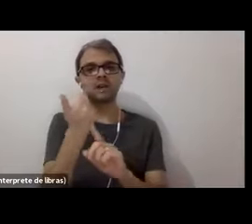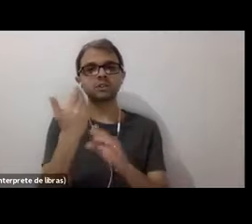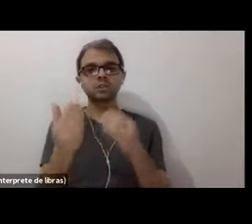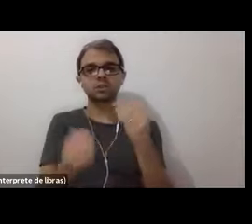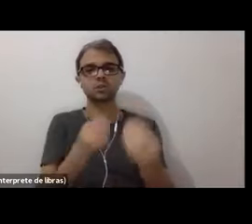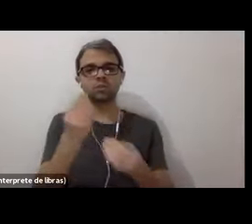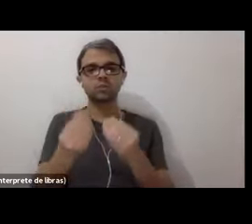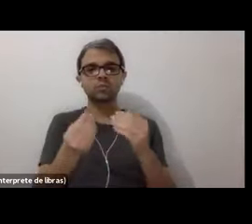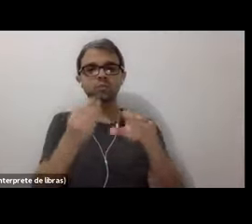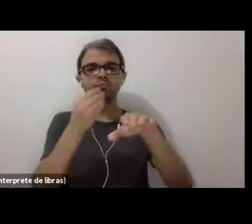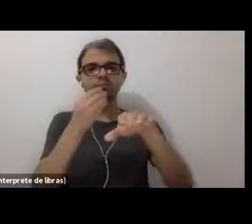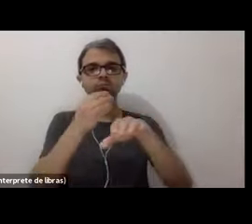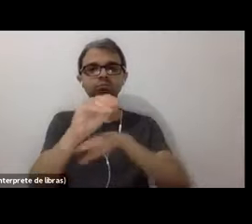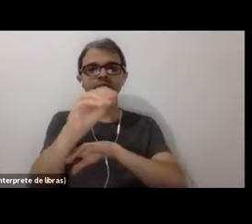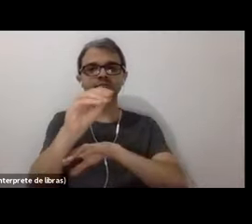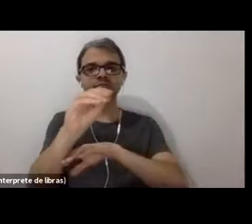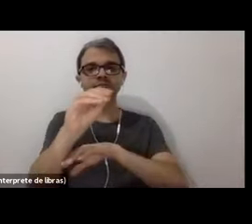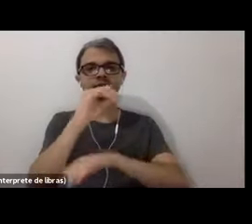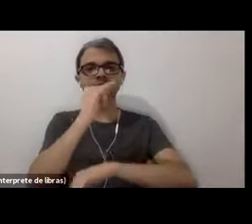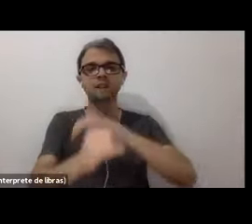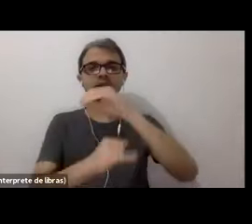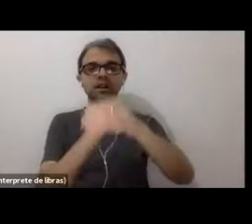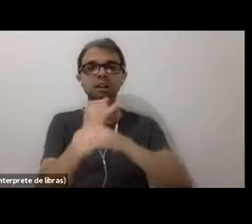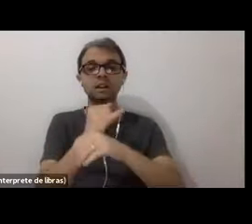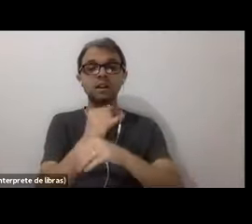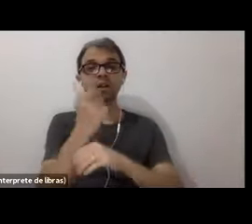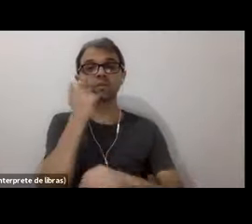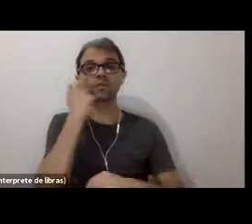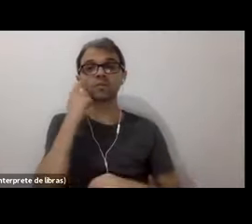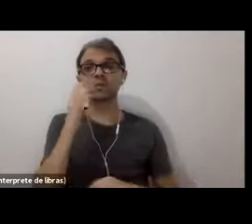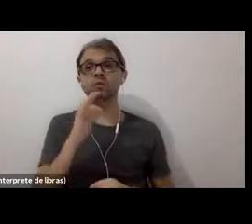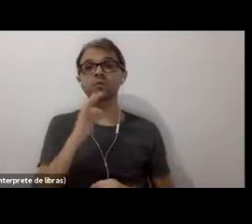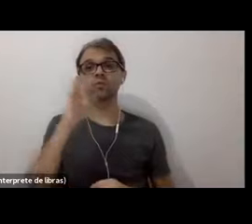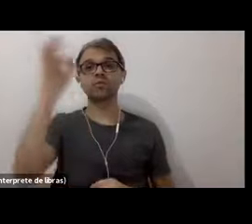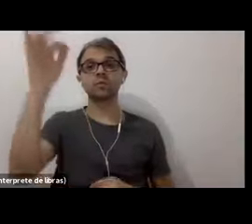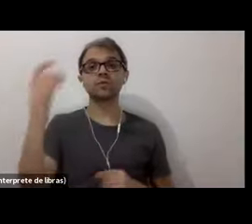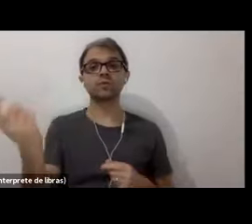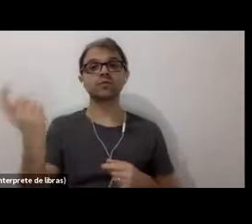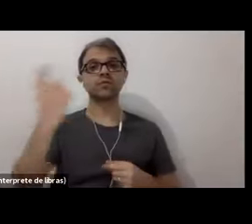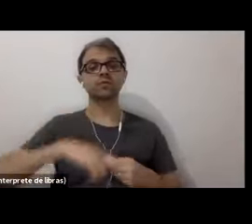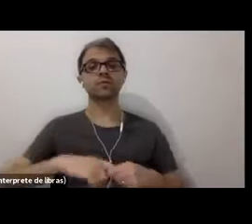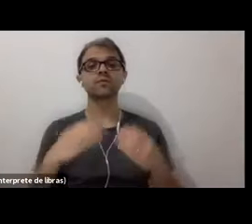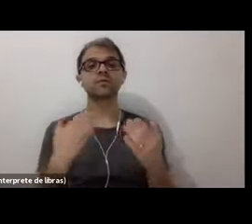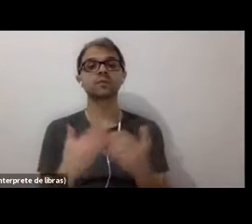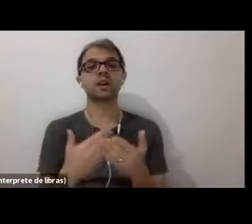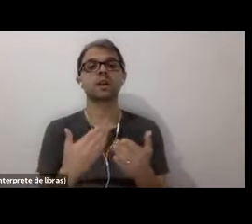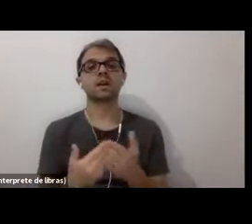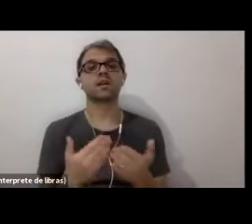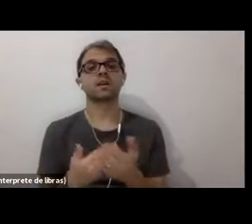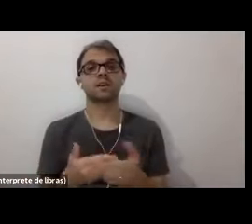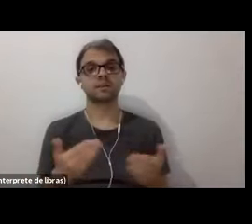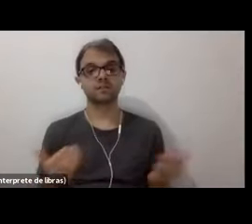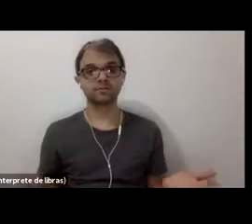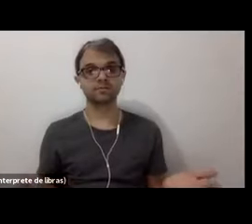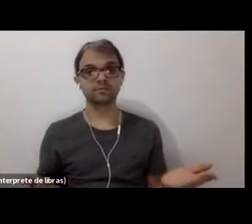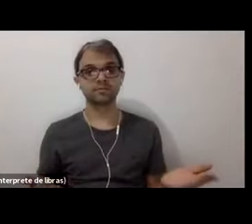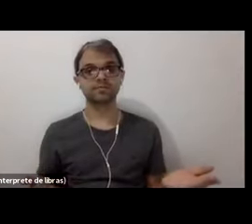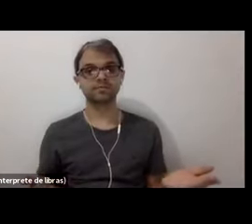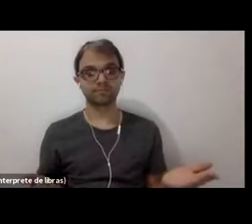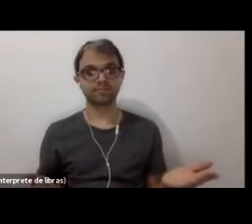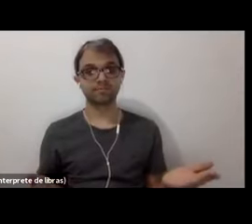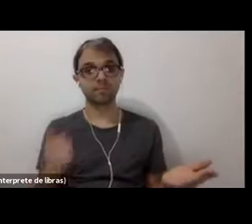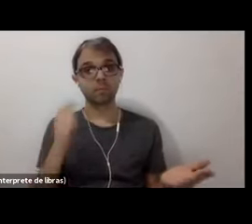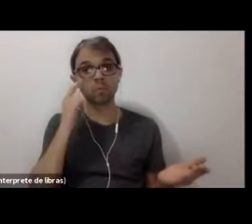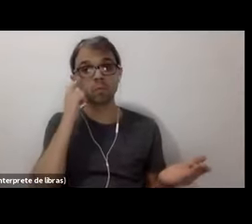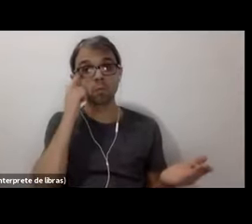momento, para quando eles chegarem na escola, possivelmente, né, na retomada física, serem recebidos pela arte e tudo